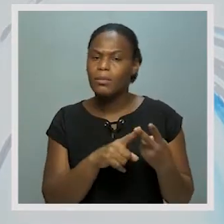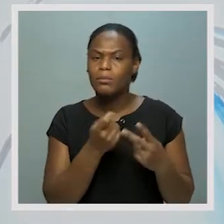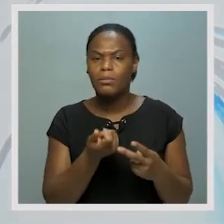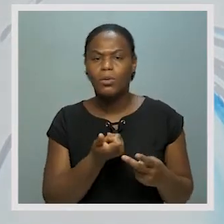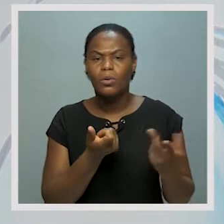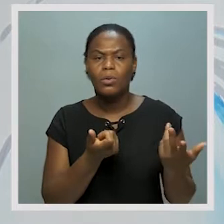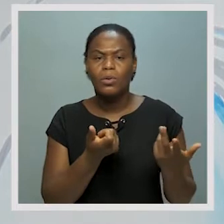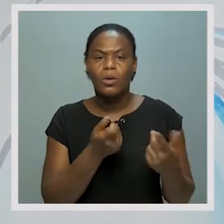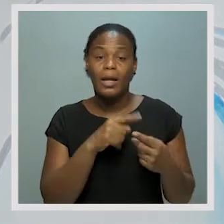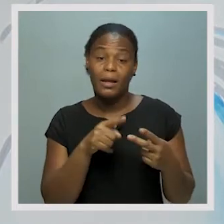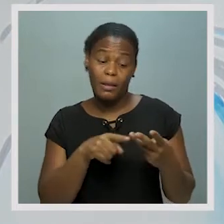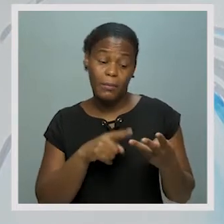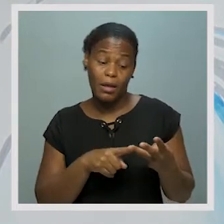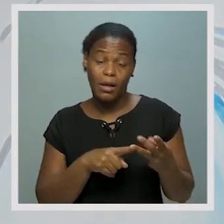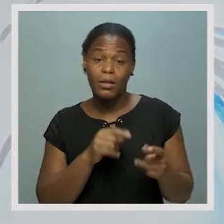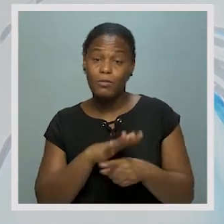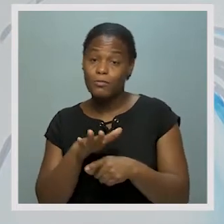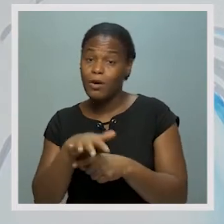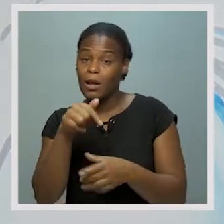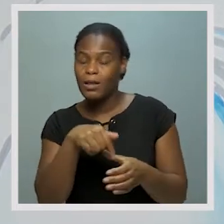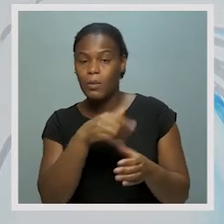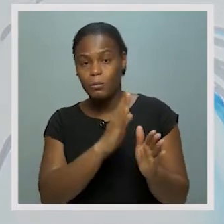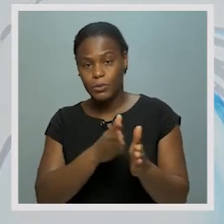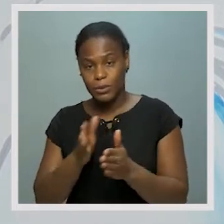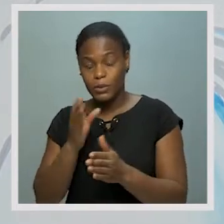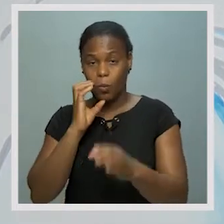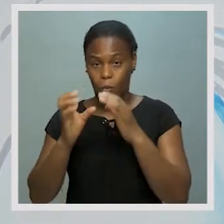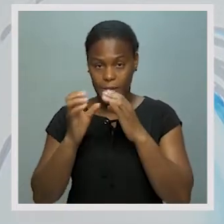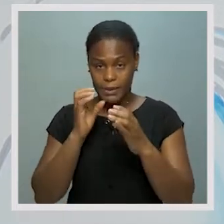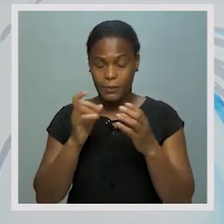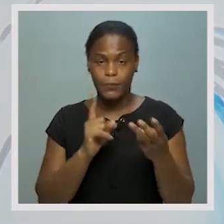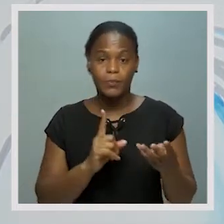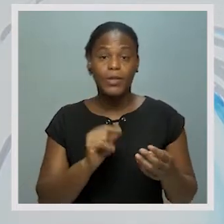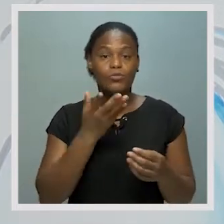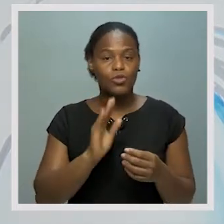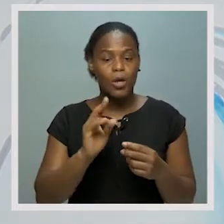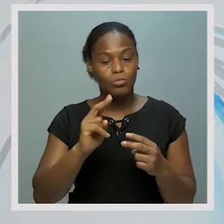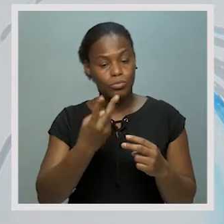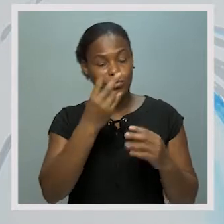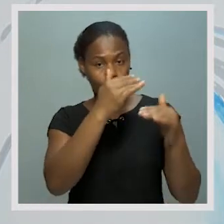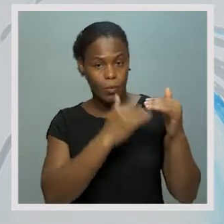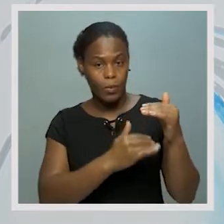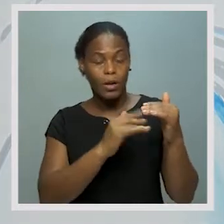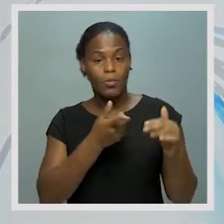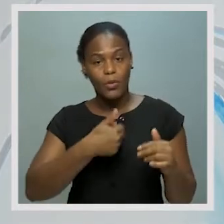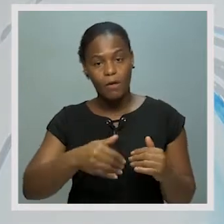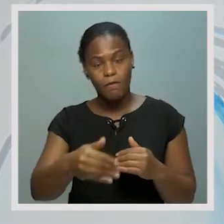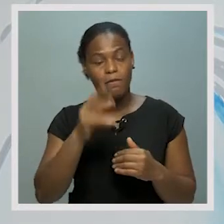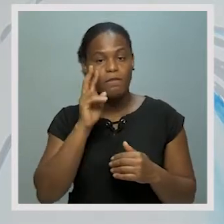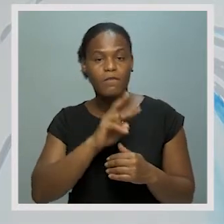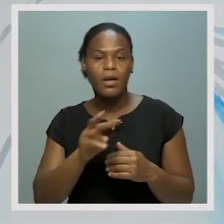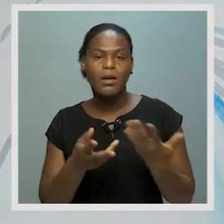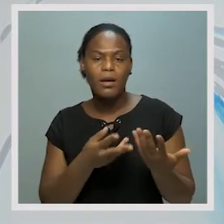um pouquinho sobre os elementos que interferem no processo da comunicação. Já no segundo momento, nós